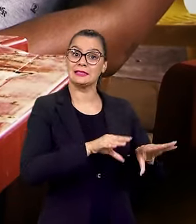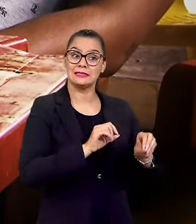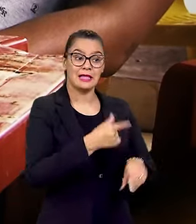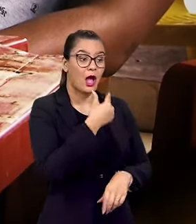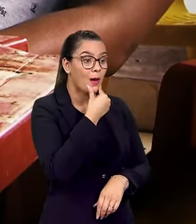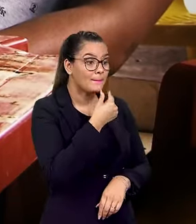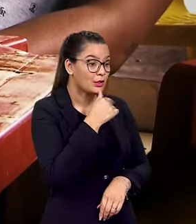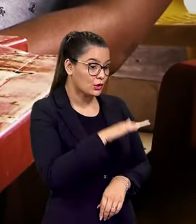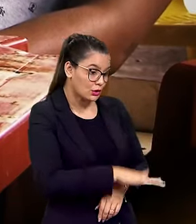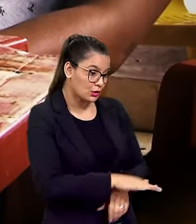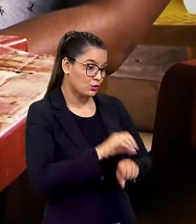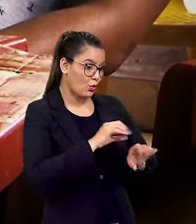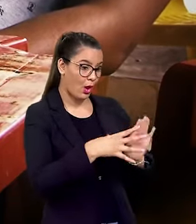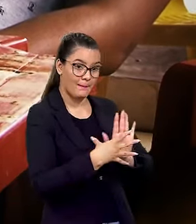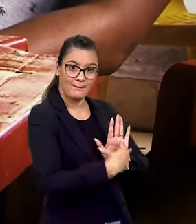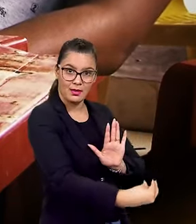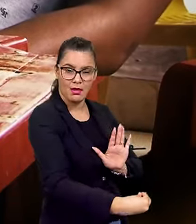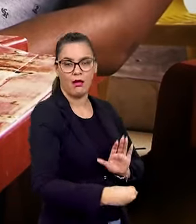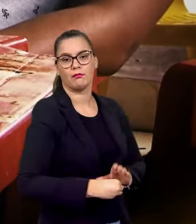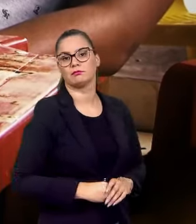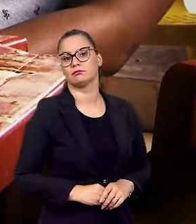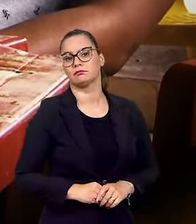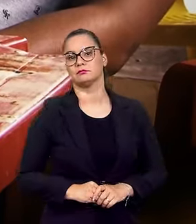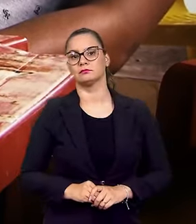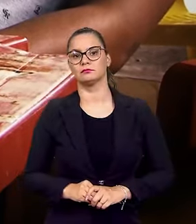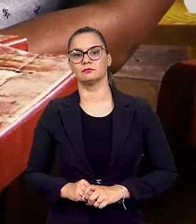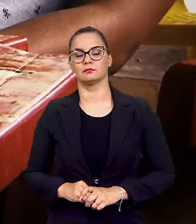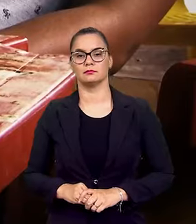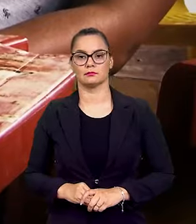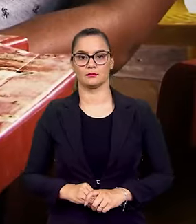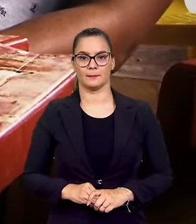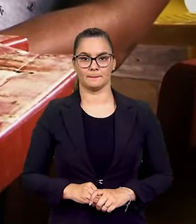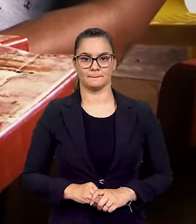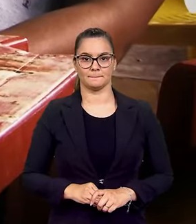de ensinar meninos a reproduzir esse comportamento.